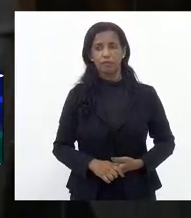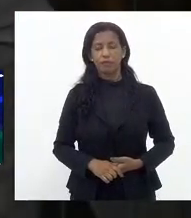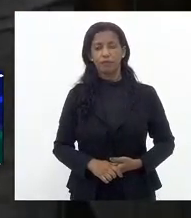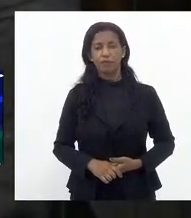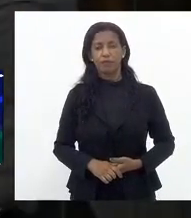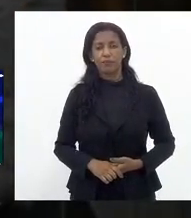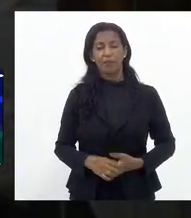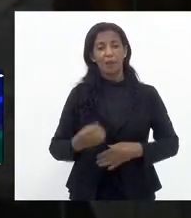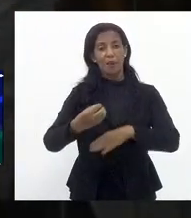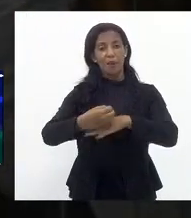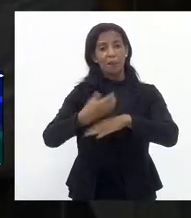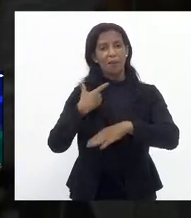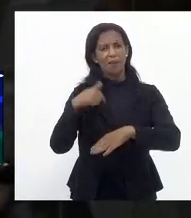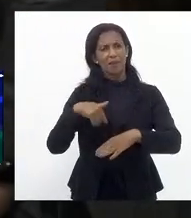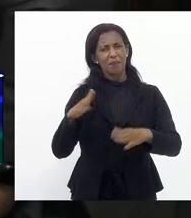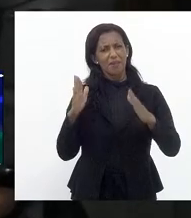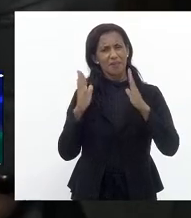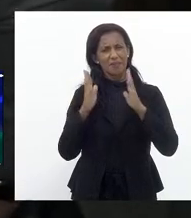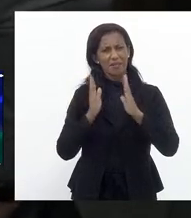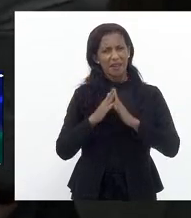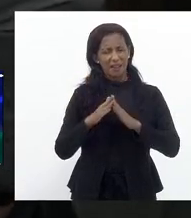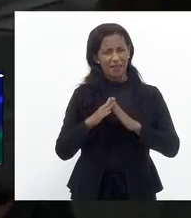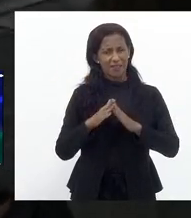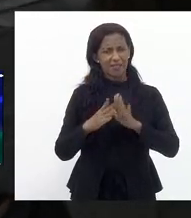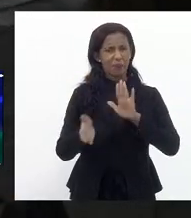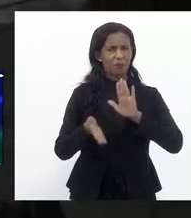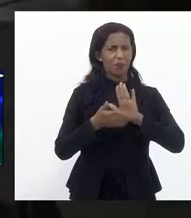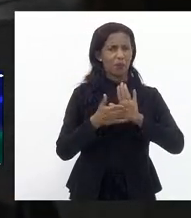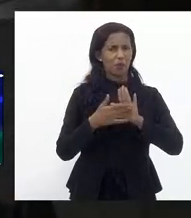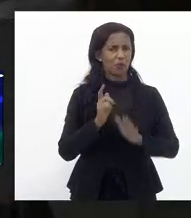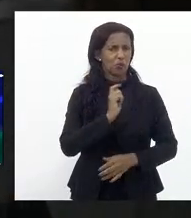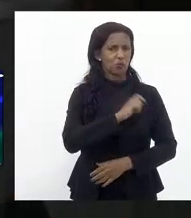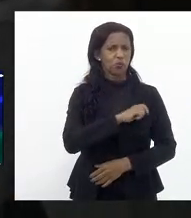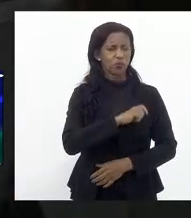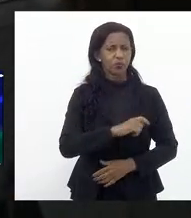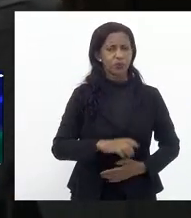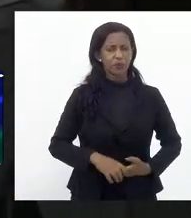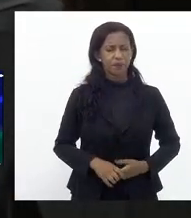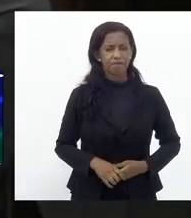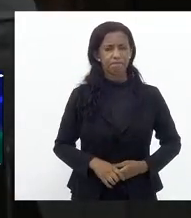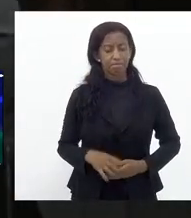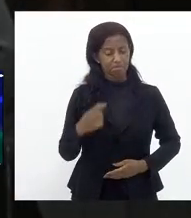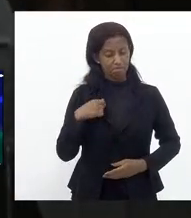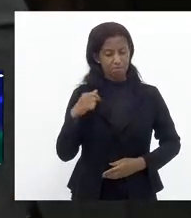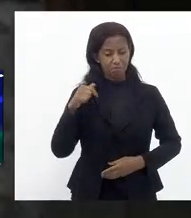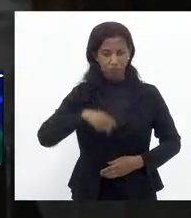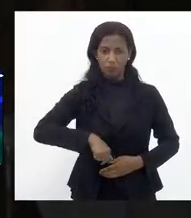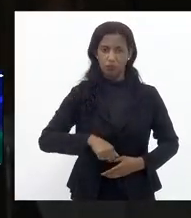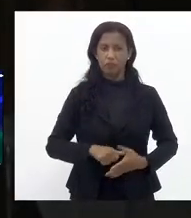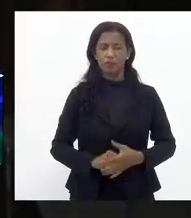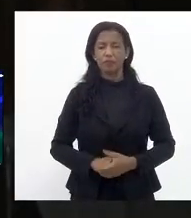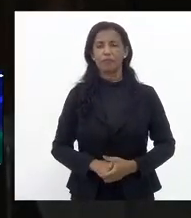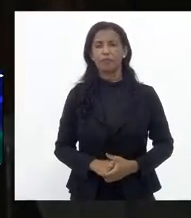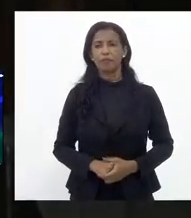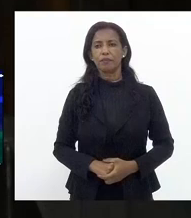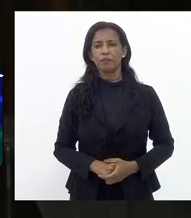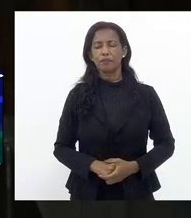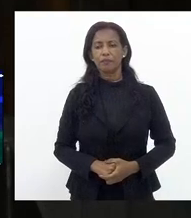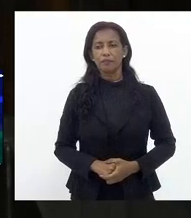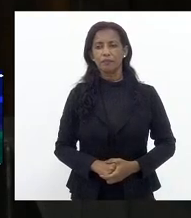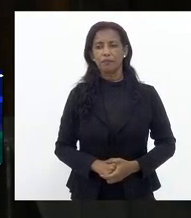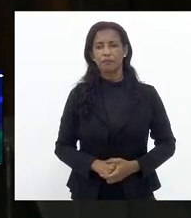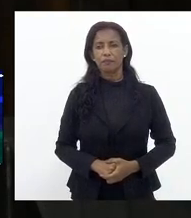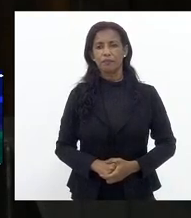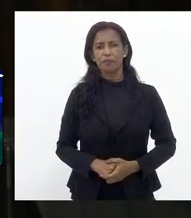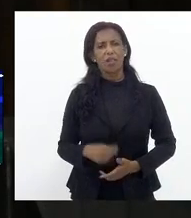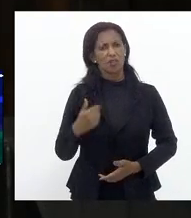manda para essa casa esse pacote de maldade. Eu estou aqui, presidente, e tive